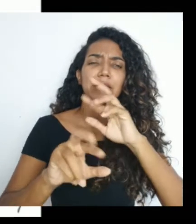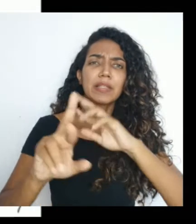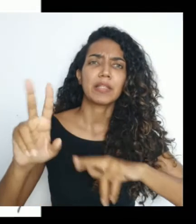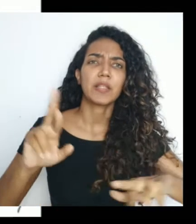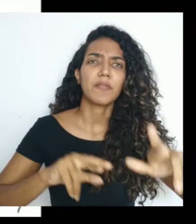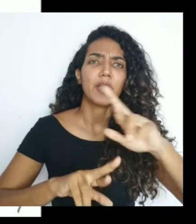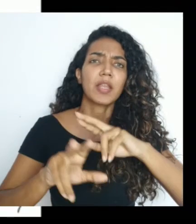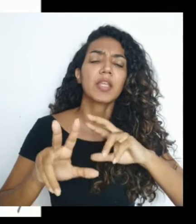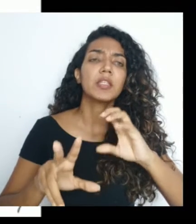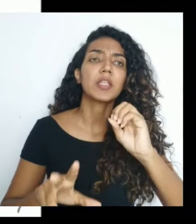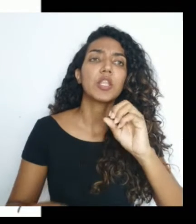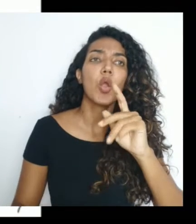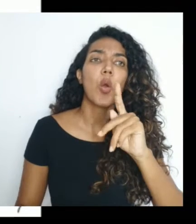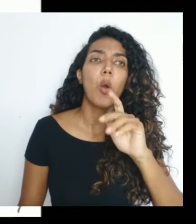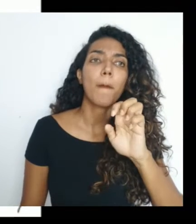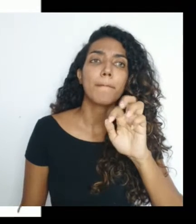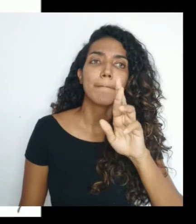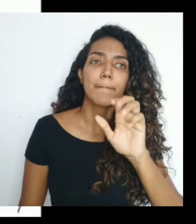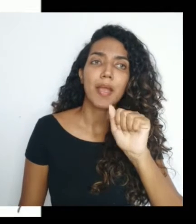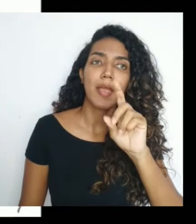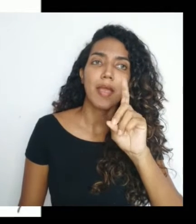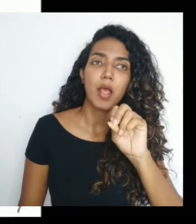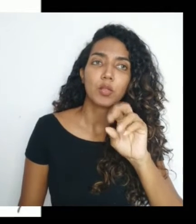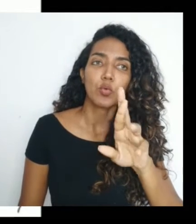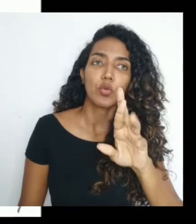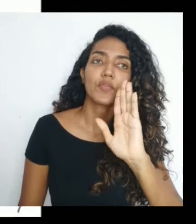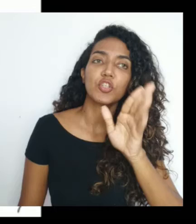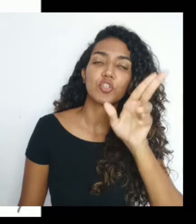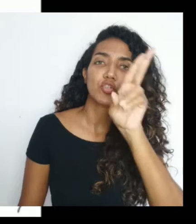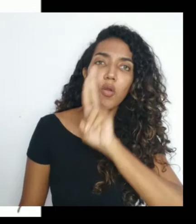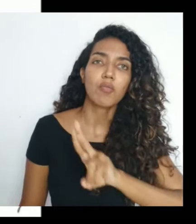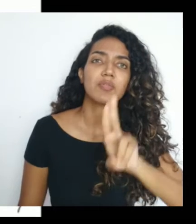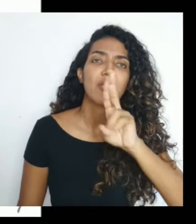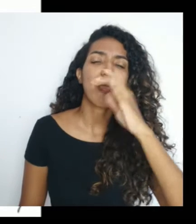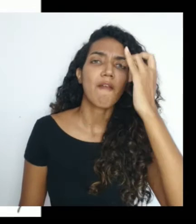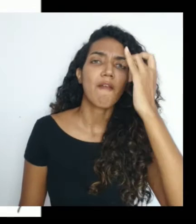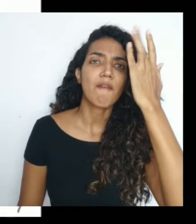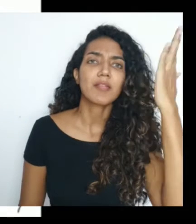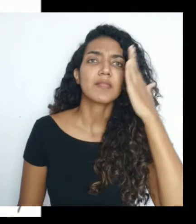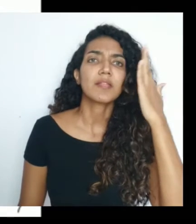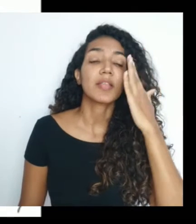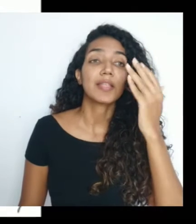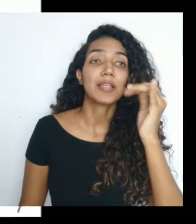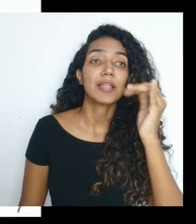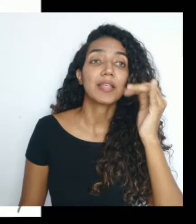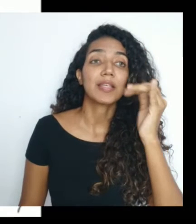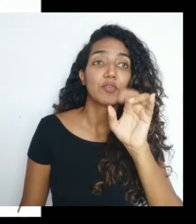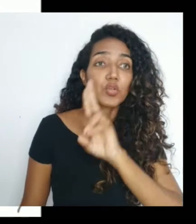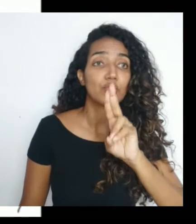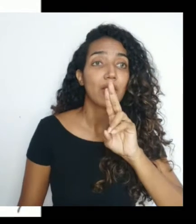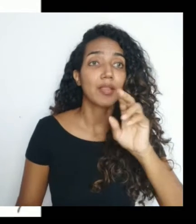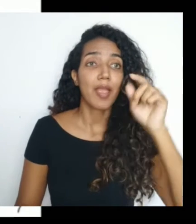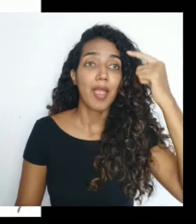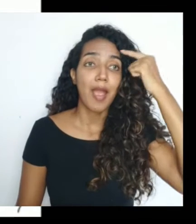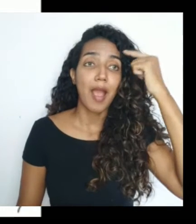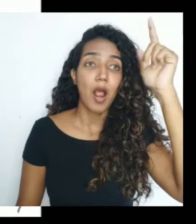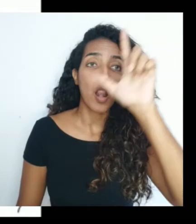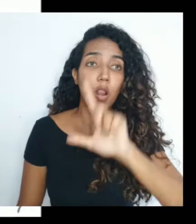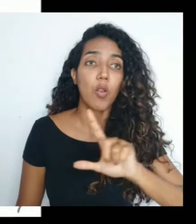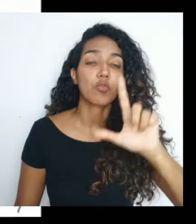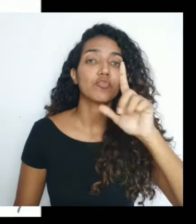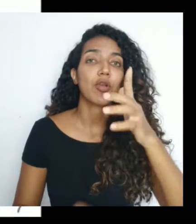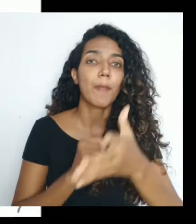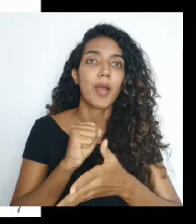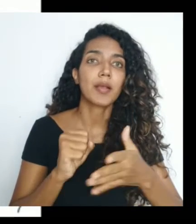fácil de entender, uma vez que você entende a lógica básica computacional, com OR, AND,